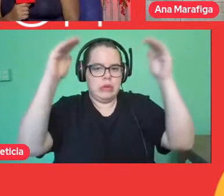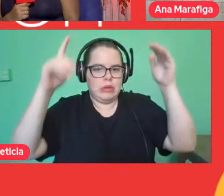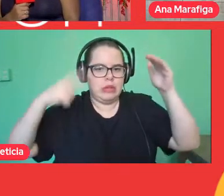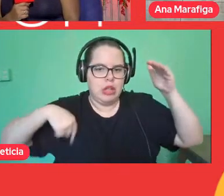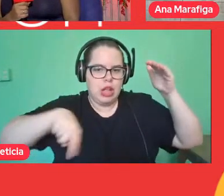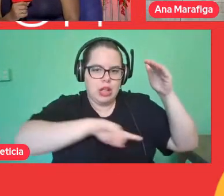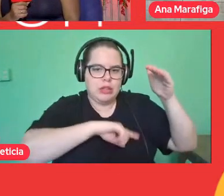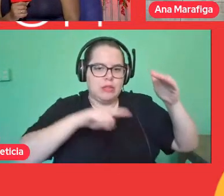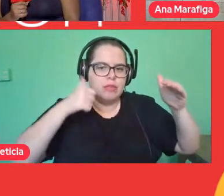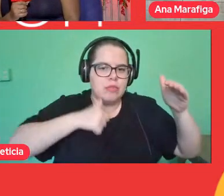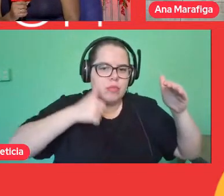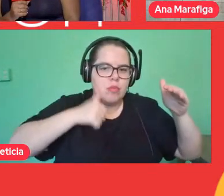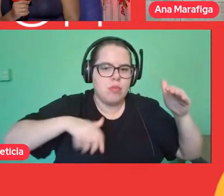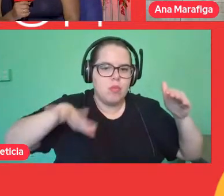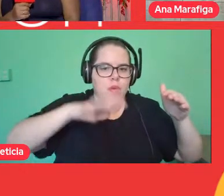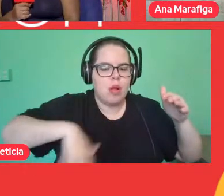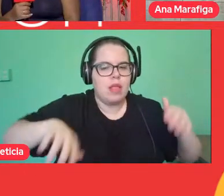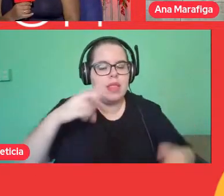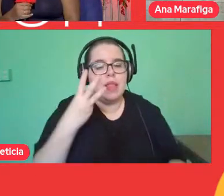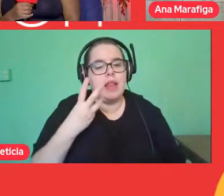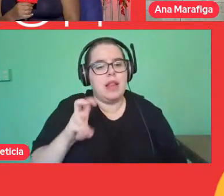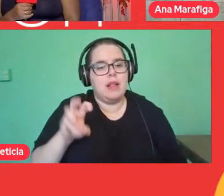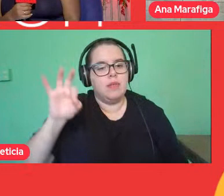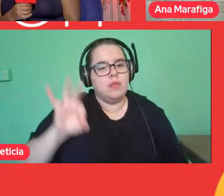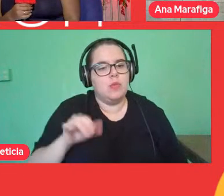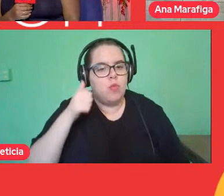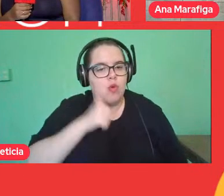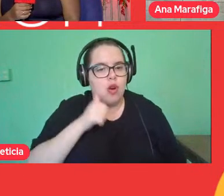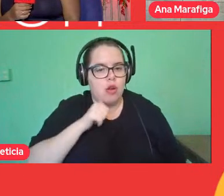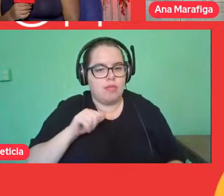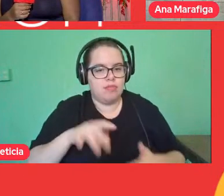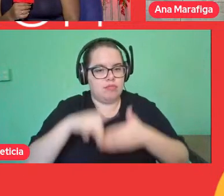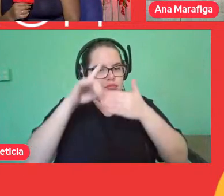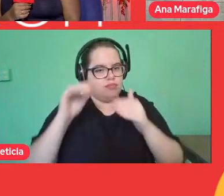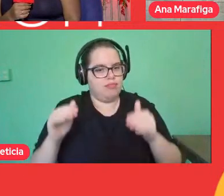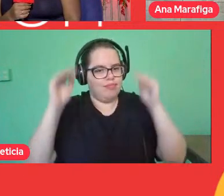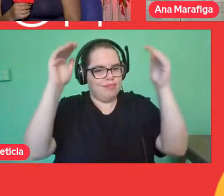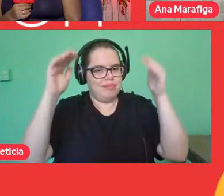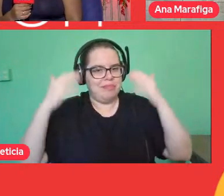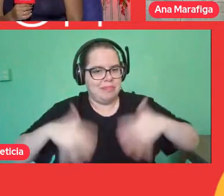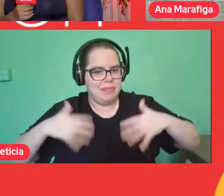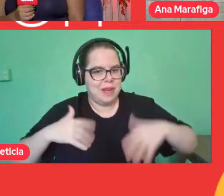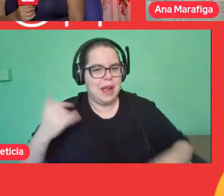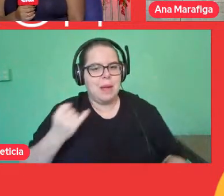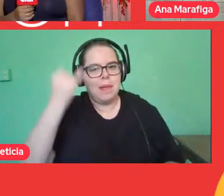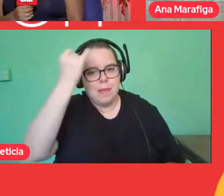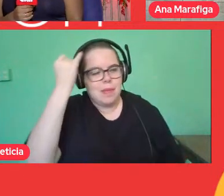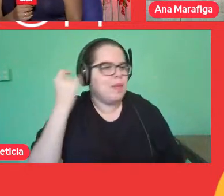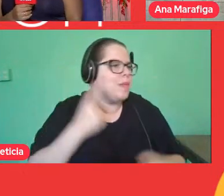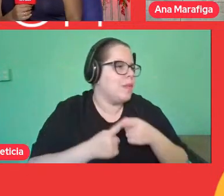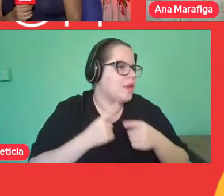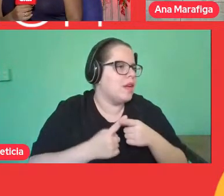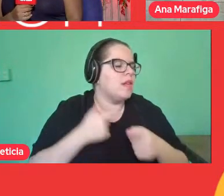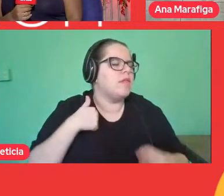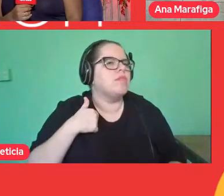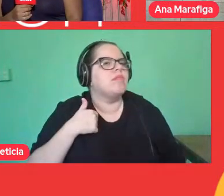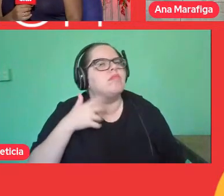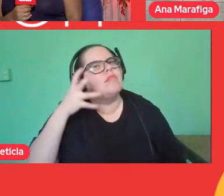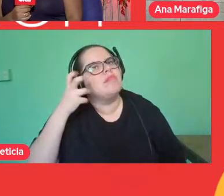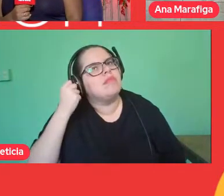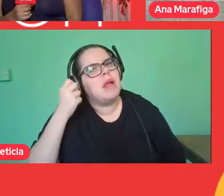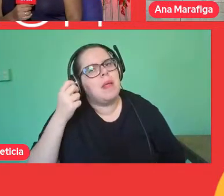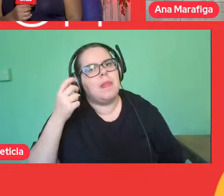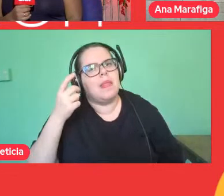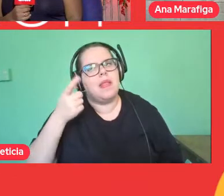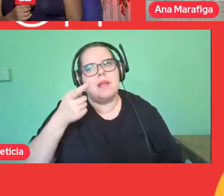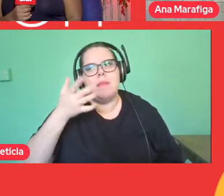de mulheres, né? Ter 35% de mulheres no top leadership, isso eu acho que é super importante, porque, como eu estava ouvindo na mesa redonda anterior, a